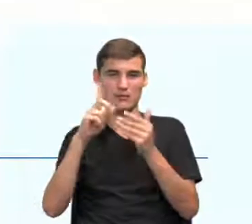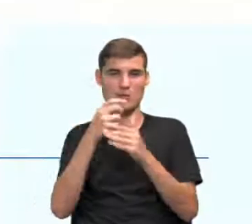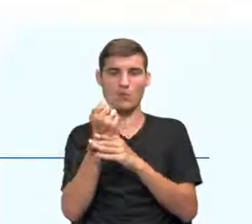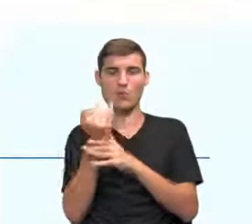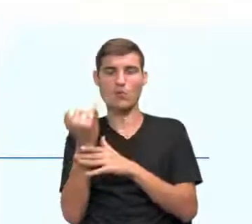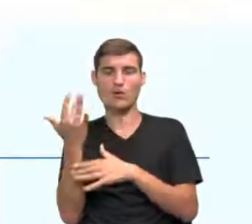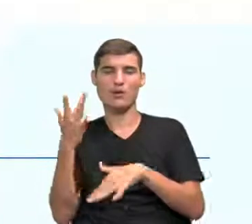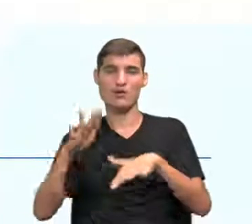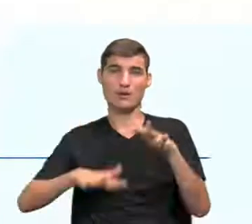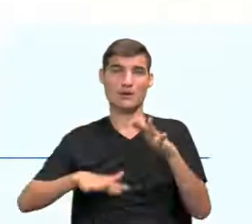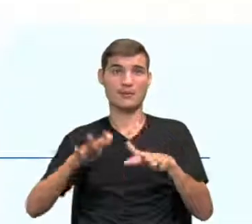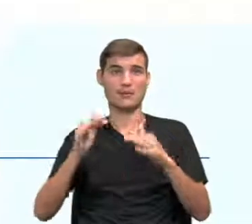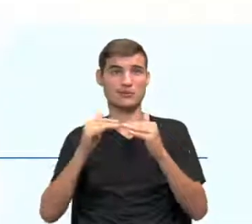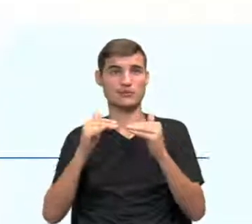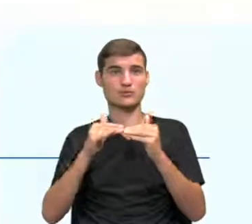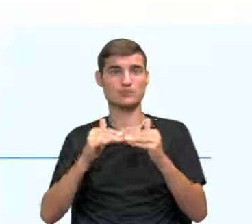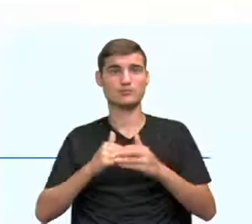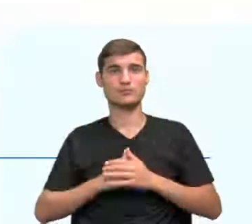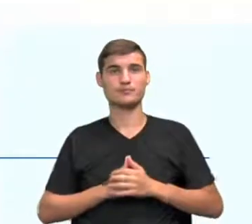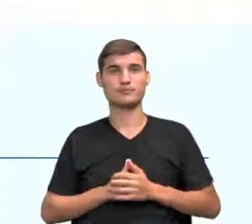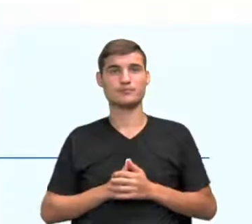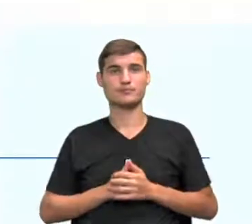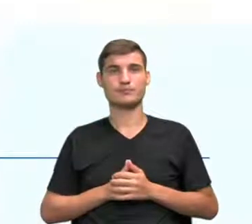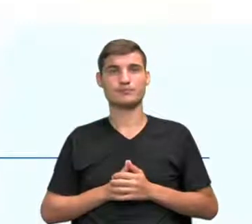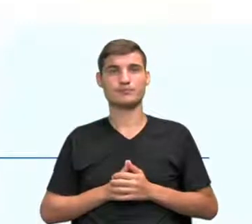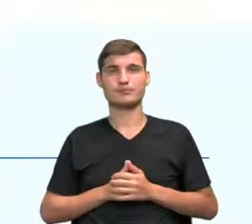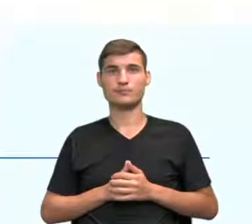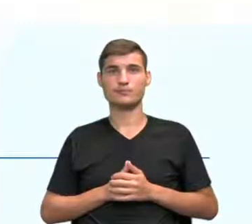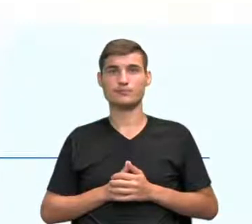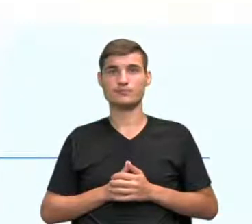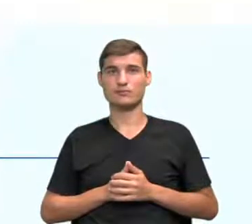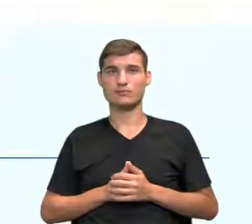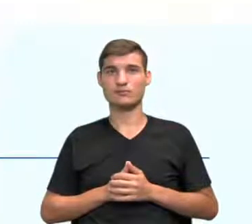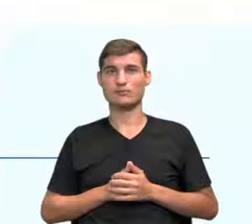quiser atingir. O raio ultravioleta,